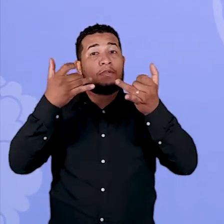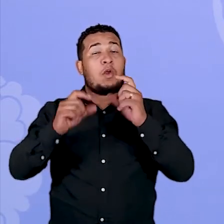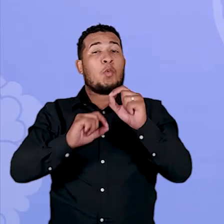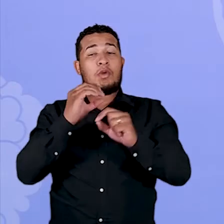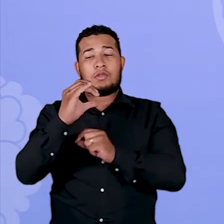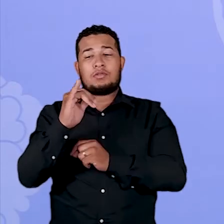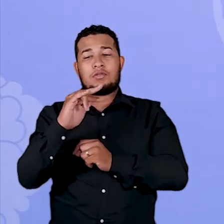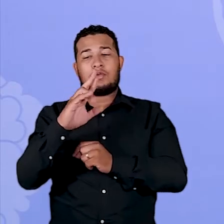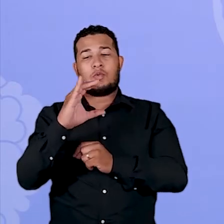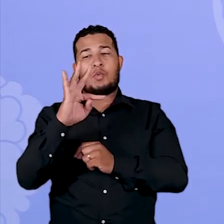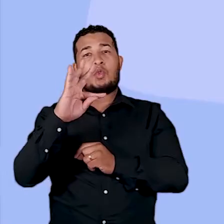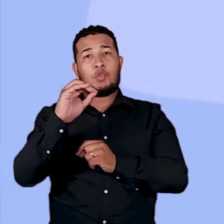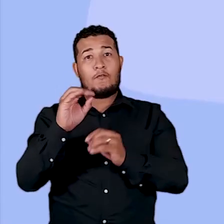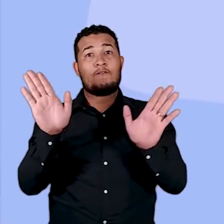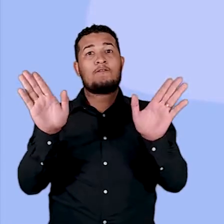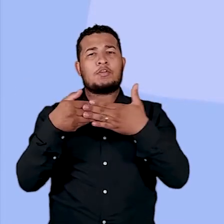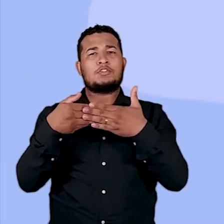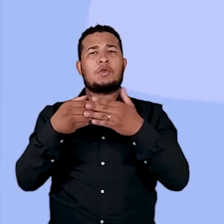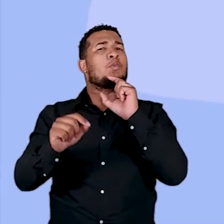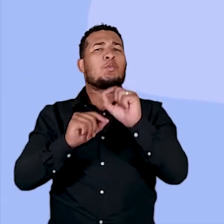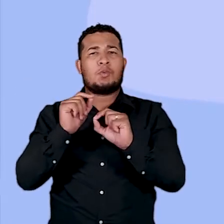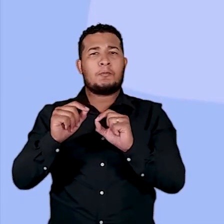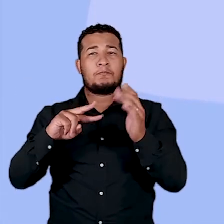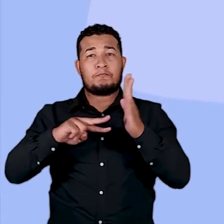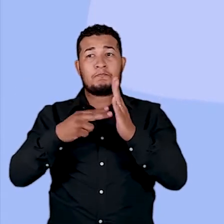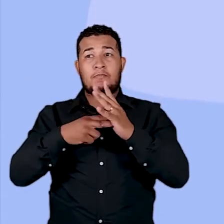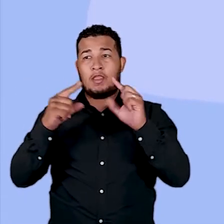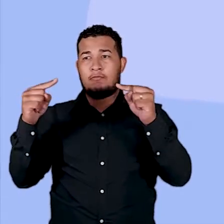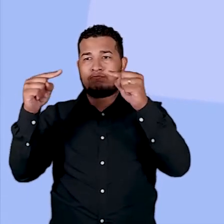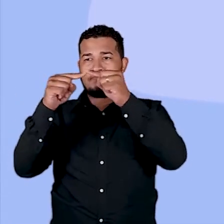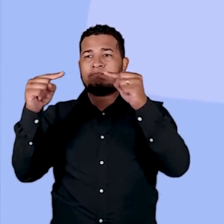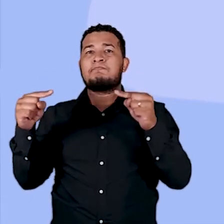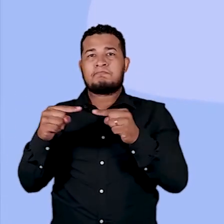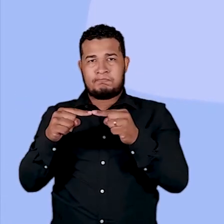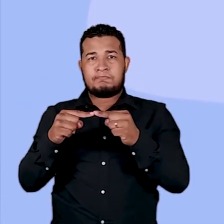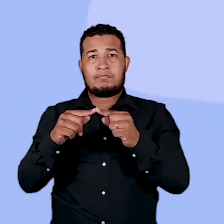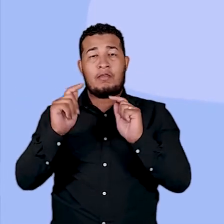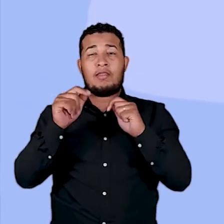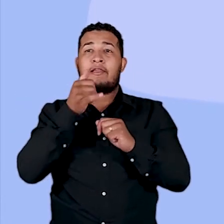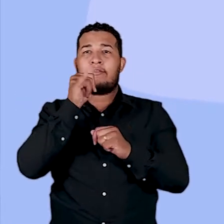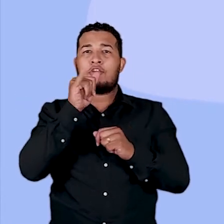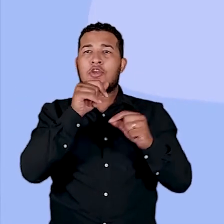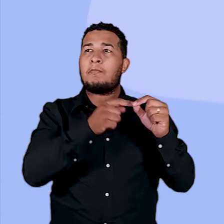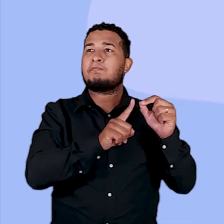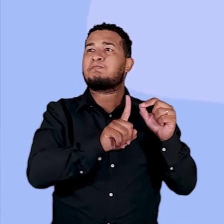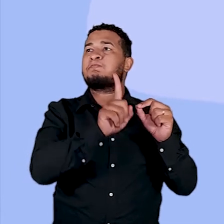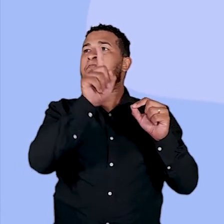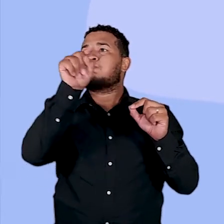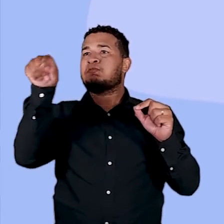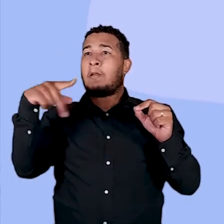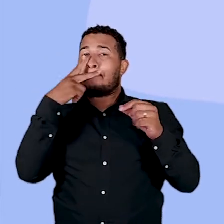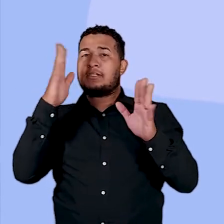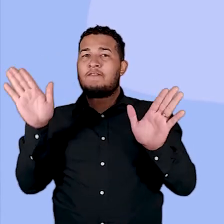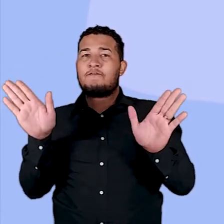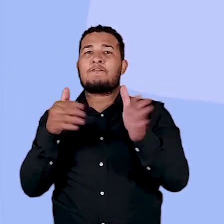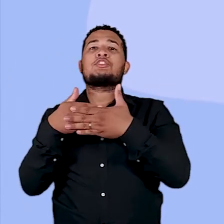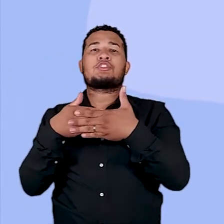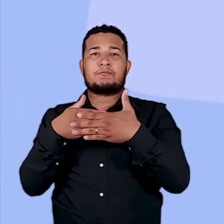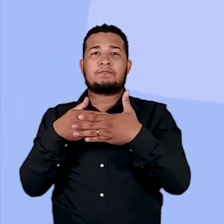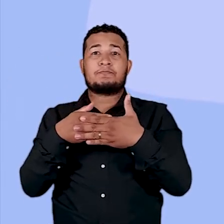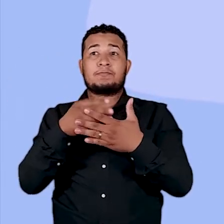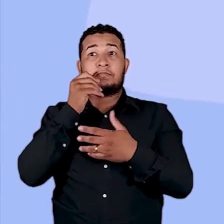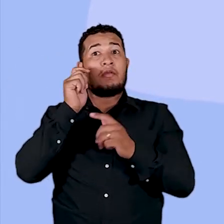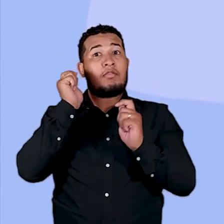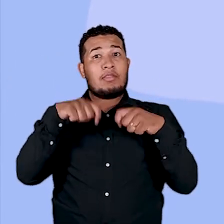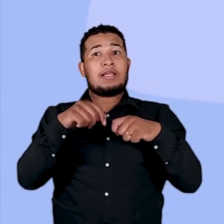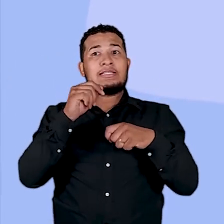definir o que é o circuito fechado. Fechar um circuito é efetuar a ligação que permite a passagem da corrente elétrica. Então a nossa corrente ela